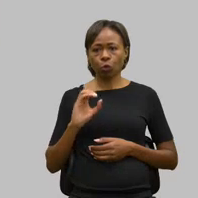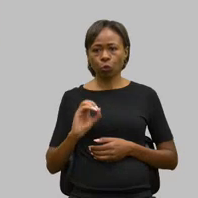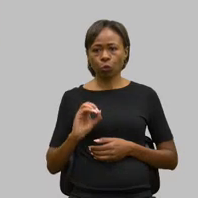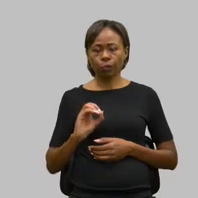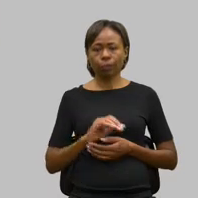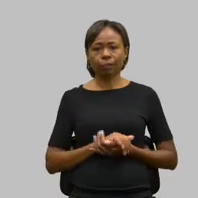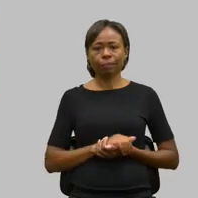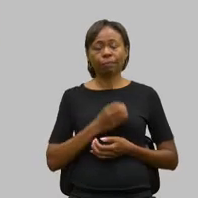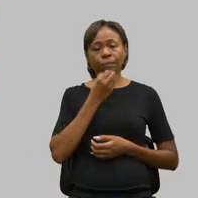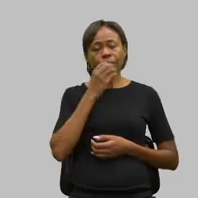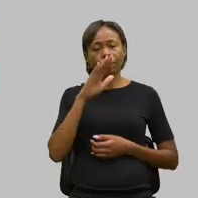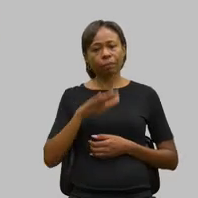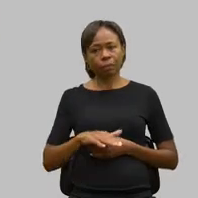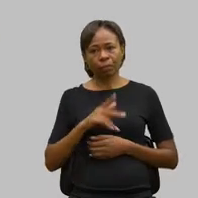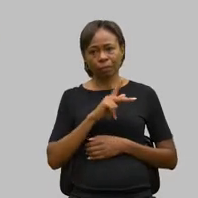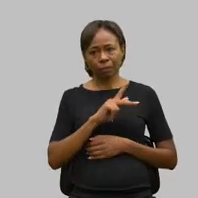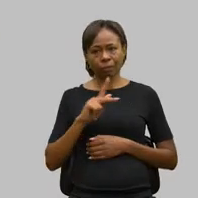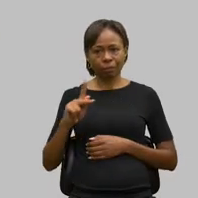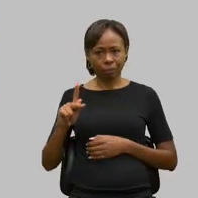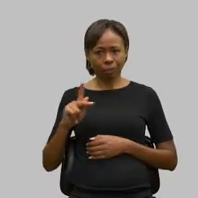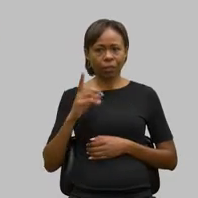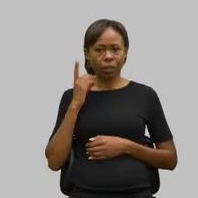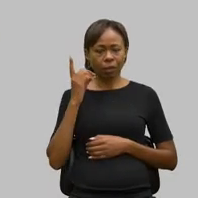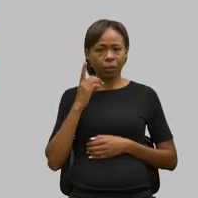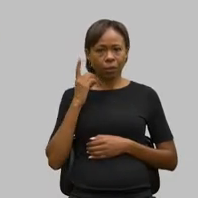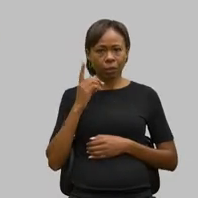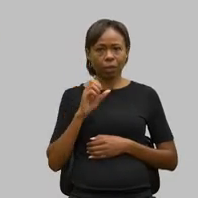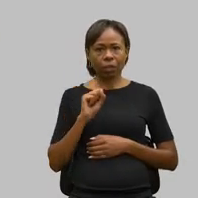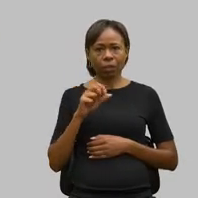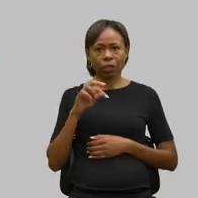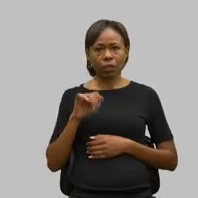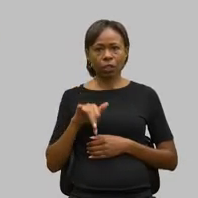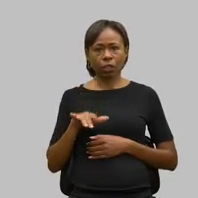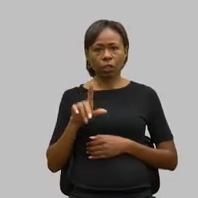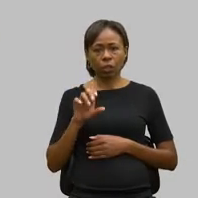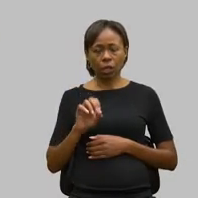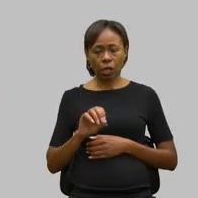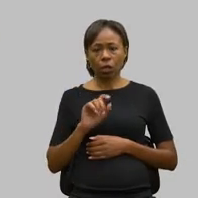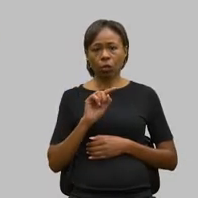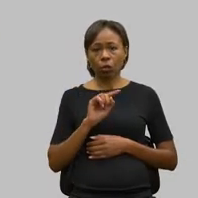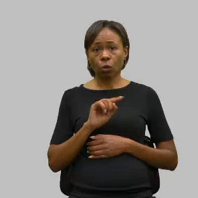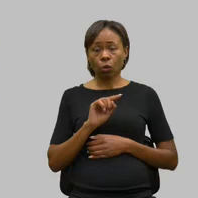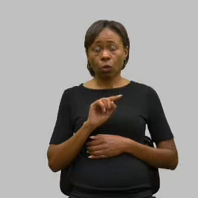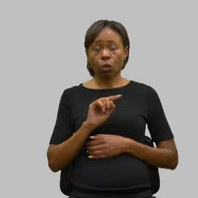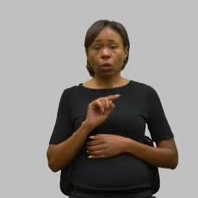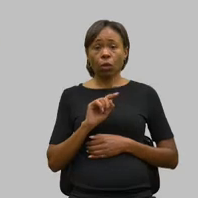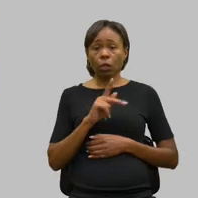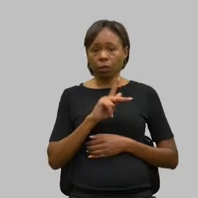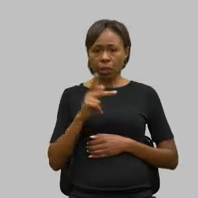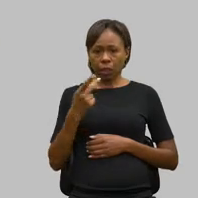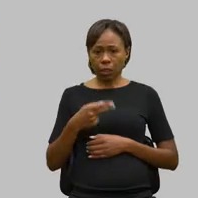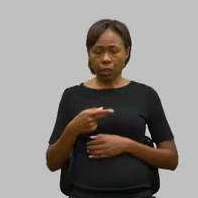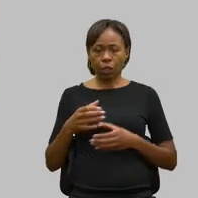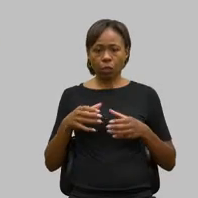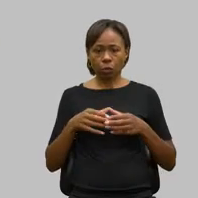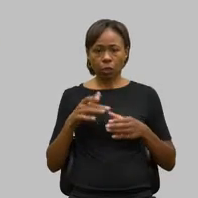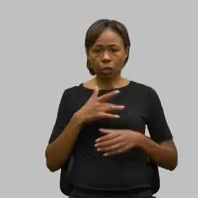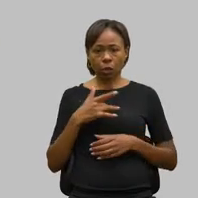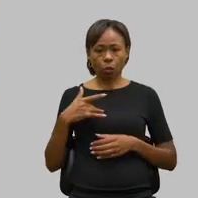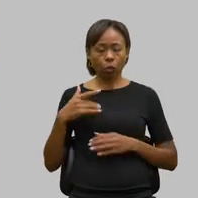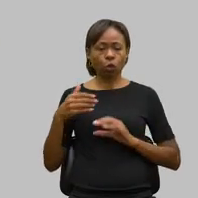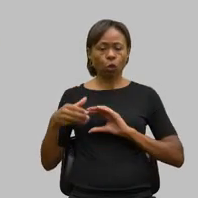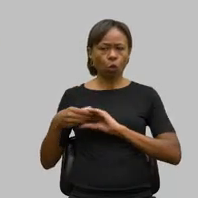Boa tarde, senhor presidente, deputado Arles Santiago, presidente desta Comissão de Saúde, através do qual cumprimento todos os